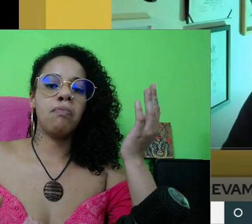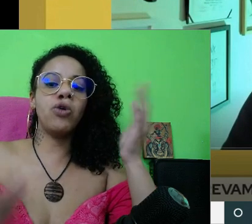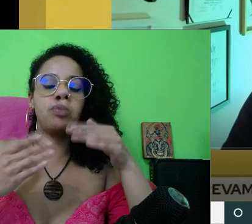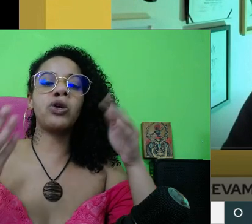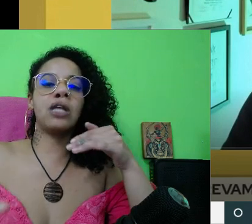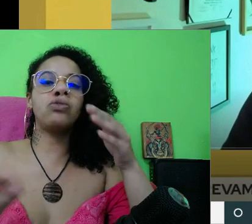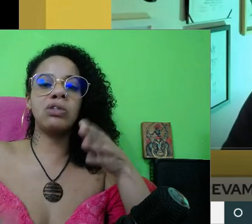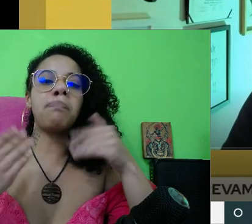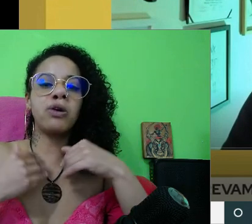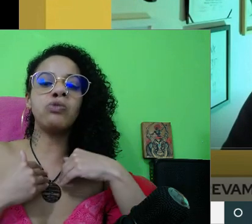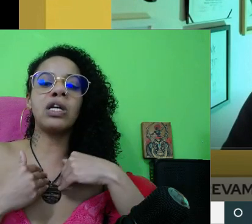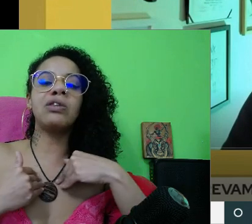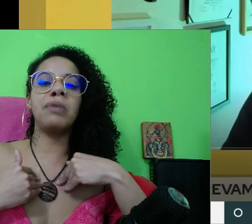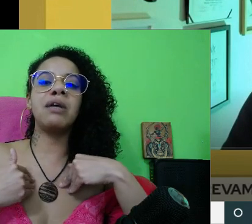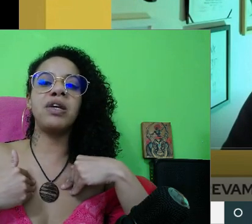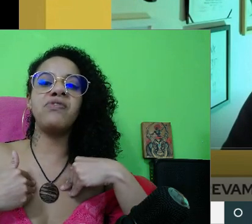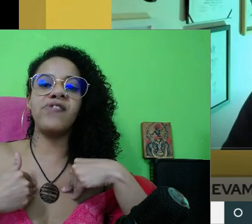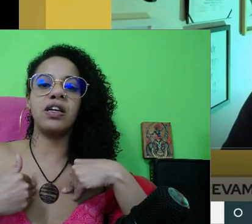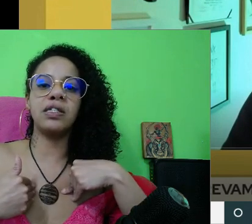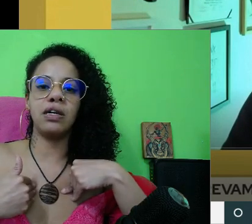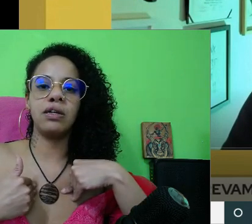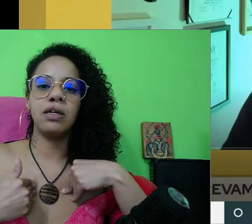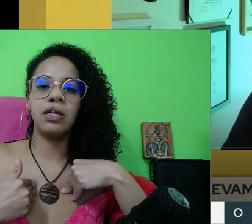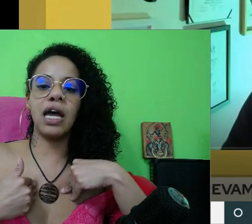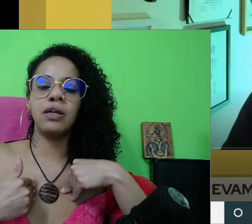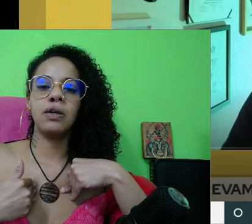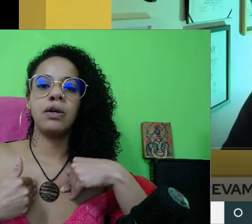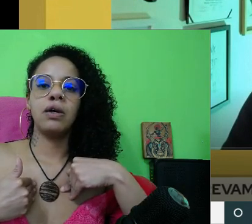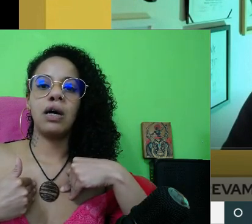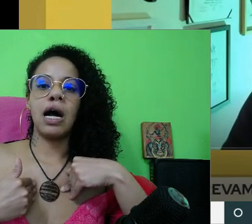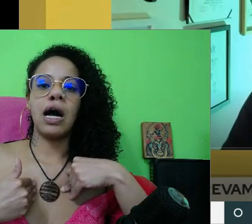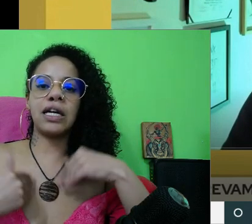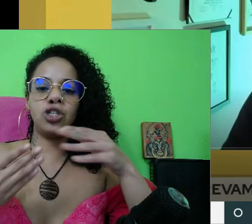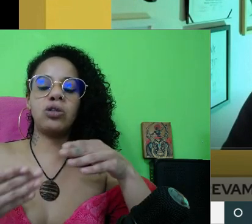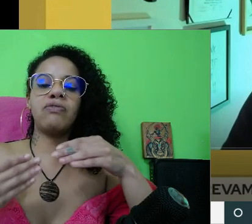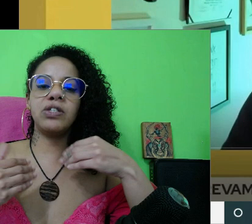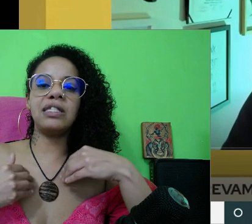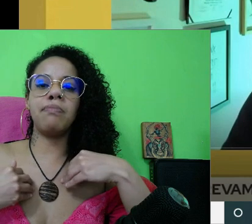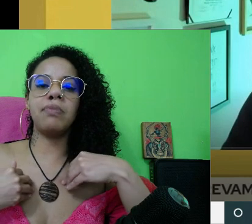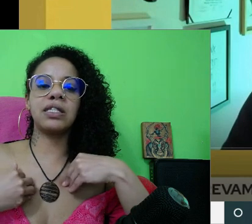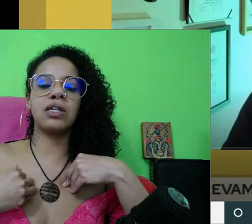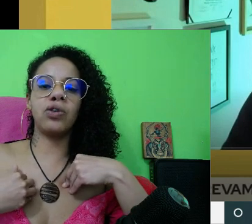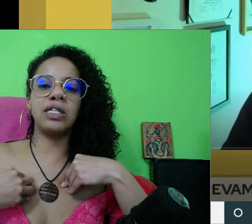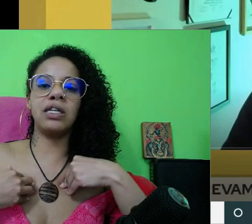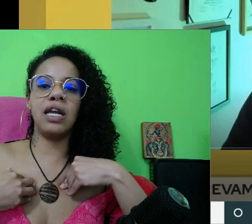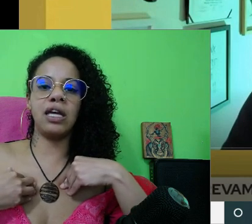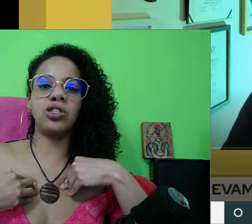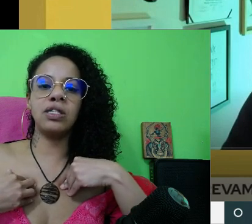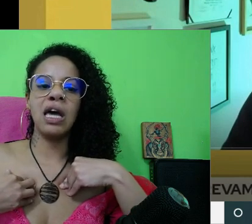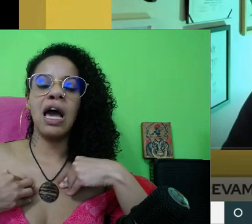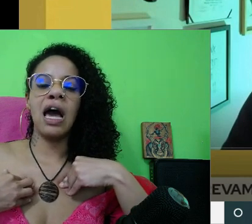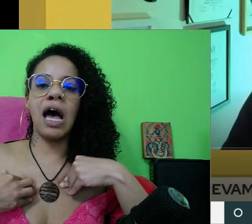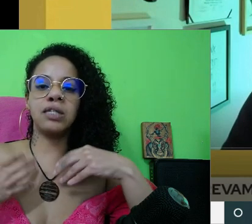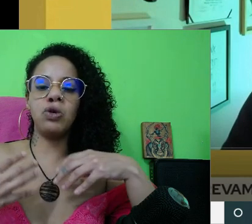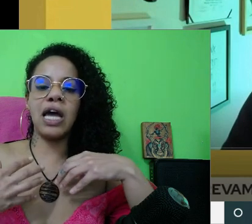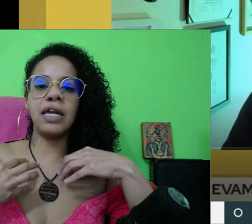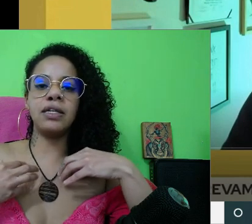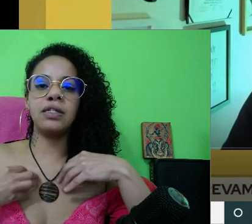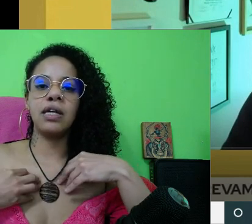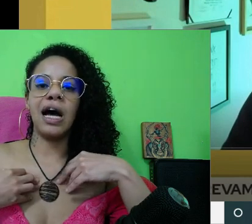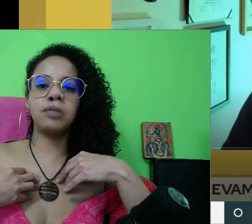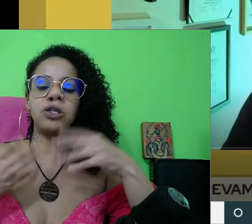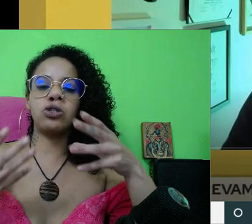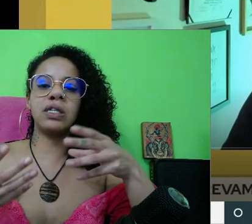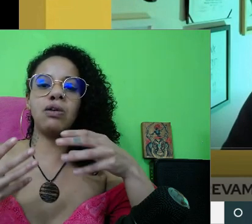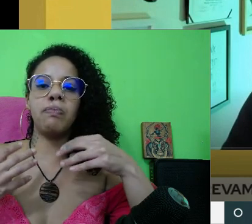muito porque tu não tá perguntando também da minha vivência né acredito que você saiba as questões inerentes as mulheres